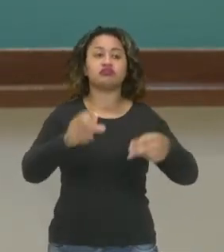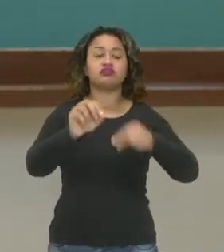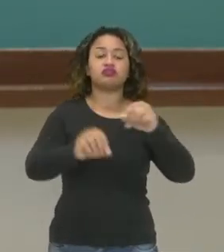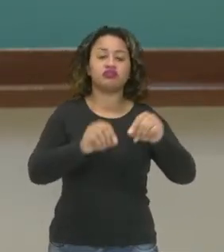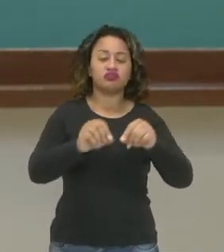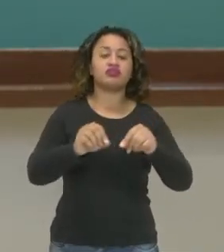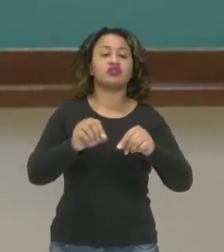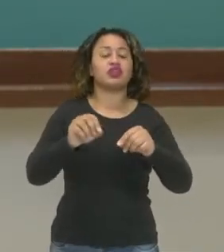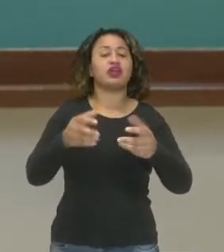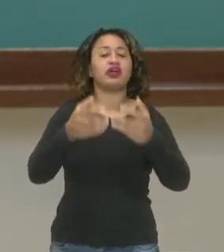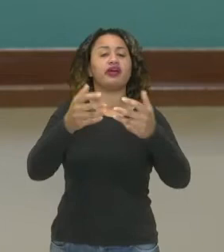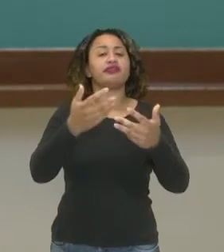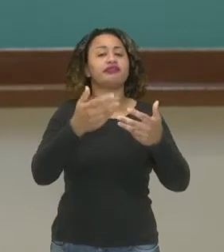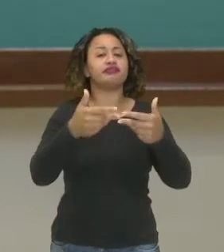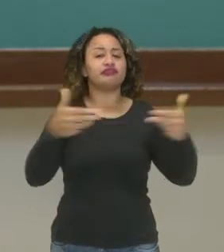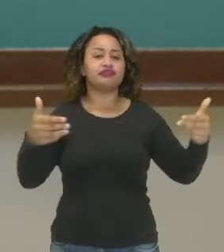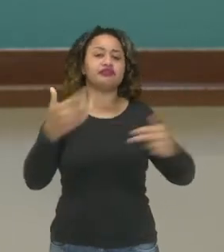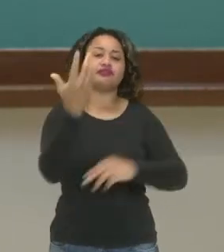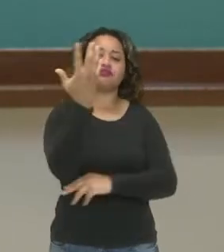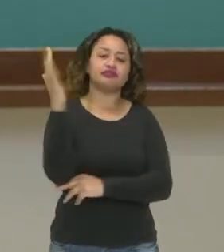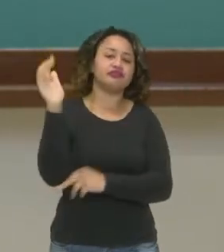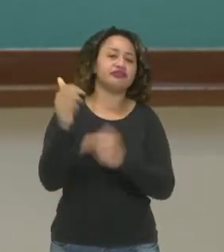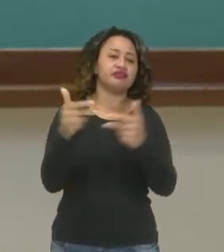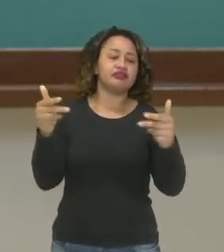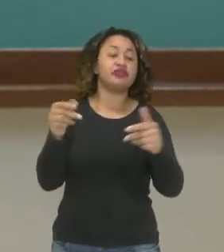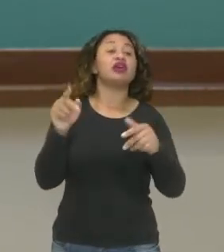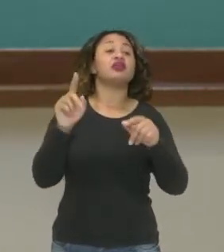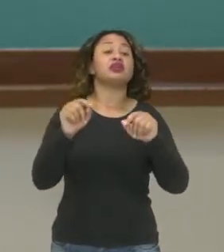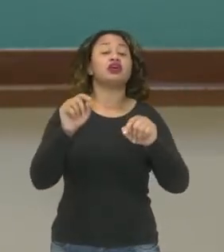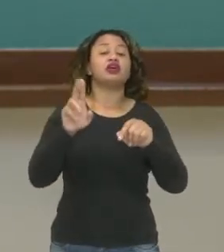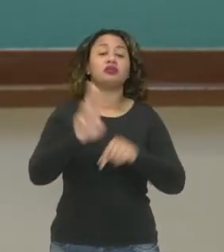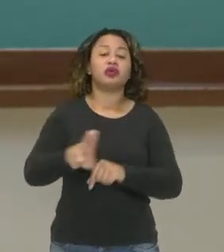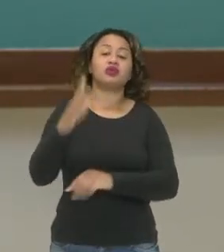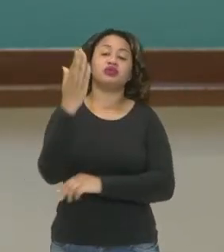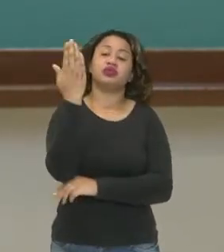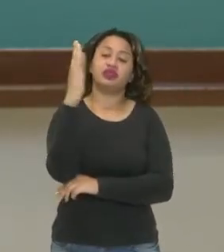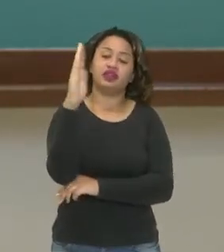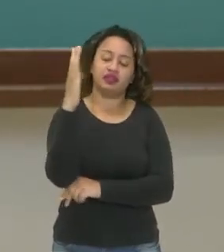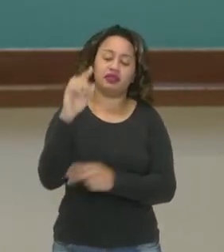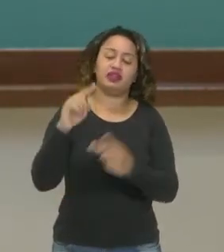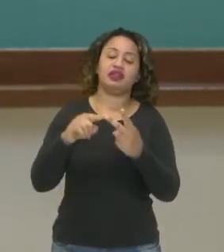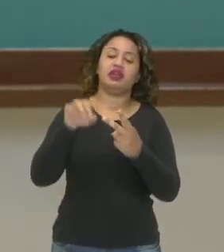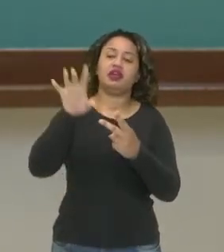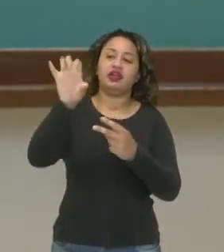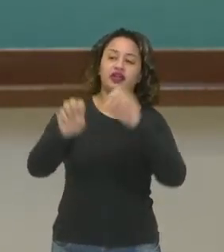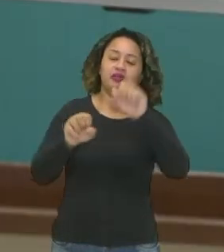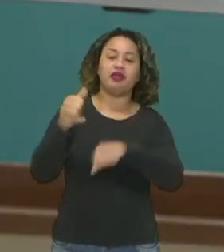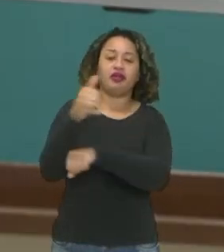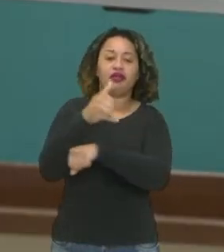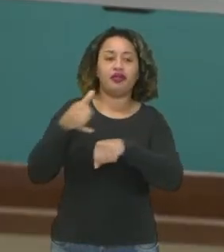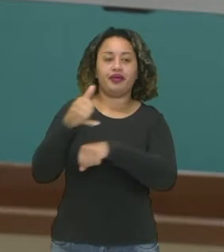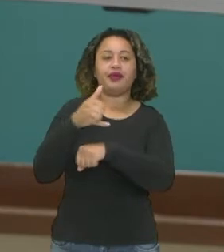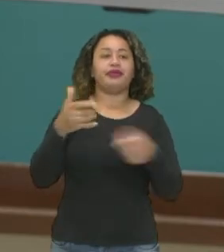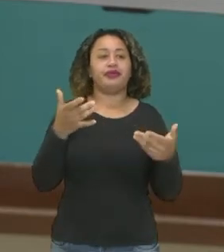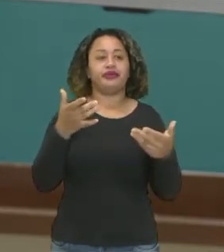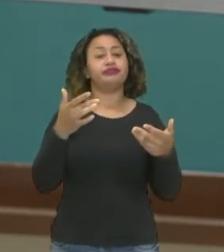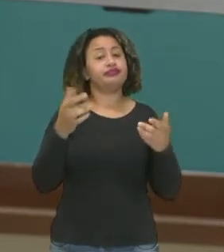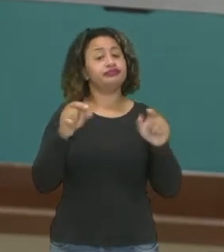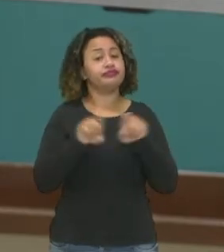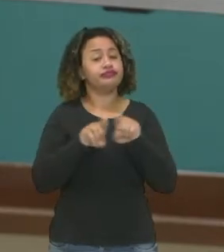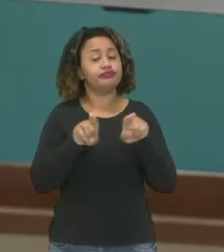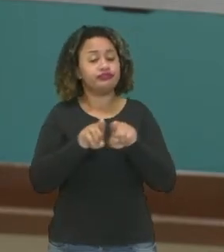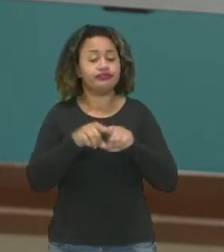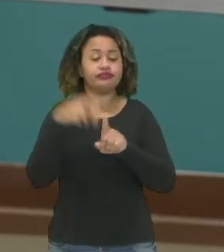agora da vegetação mesmo, para o uso da madeira, para a extração de óleo. Aqui, por exemplo,